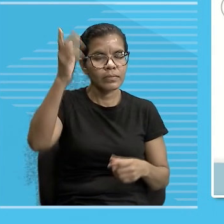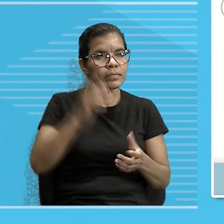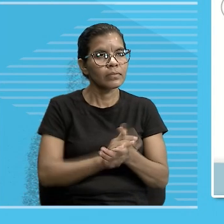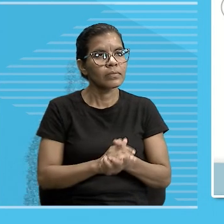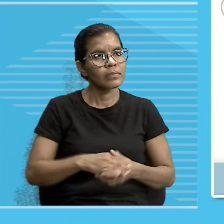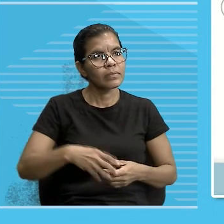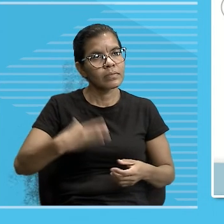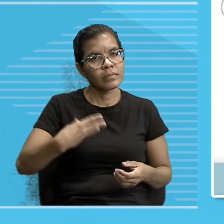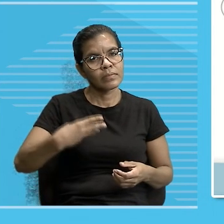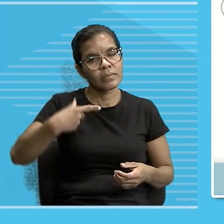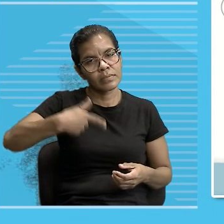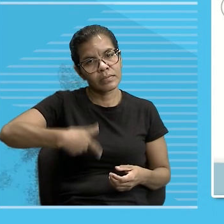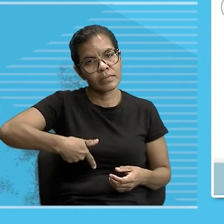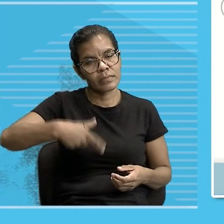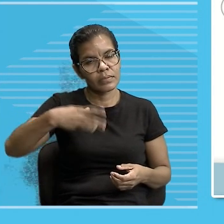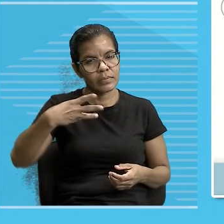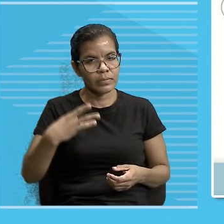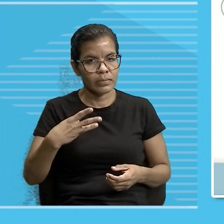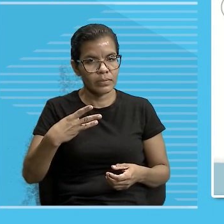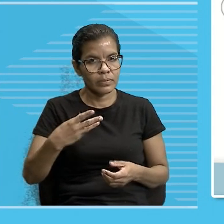de 373.